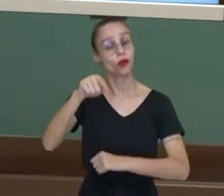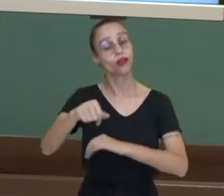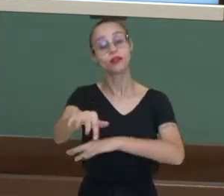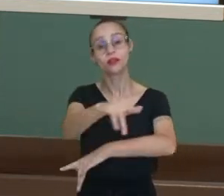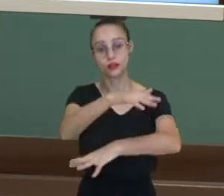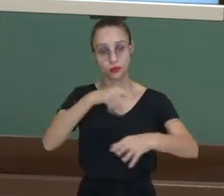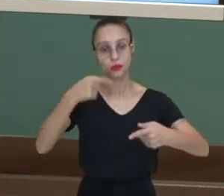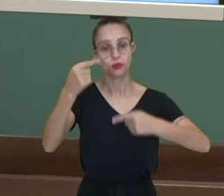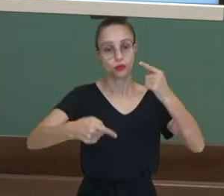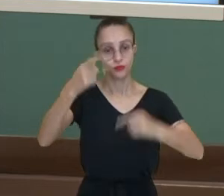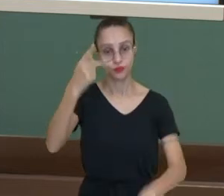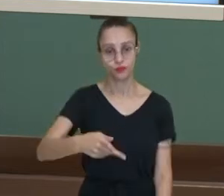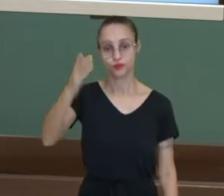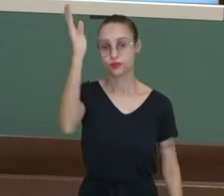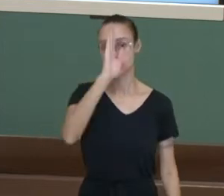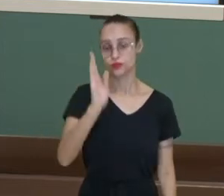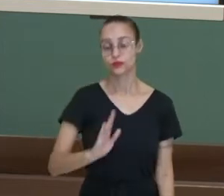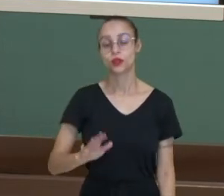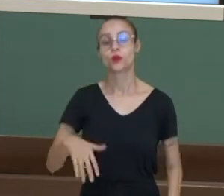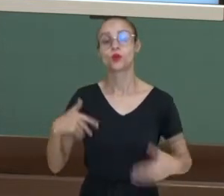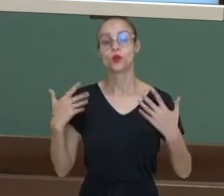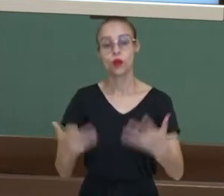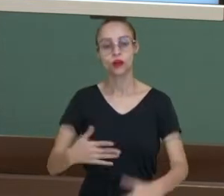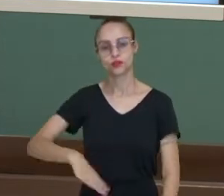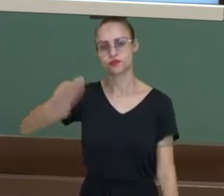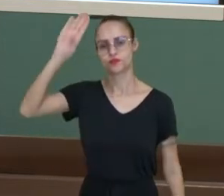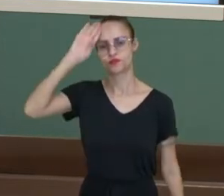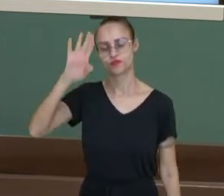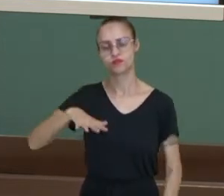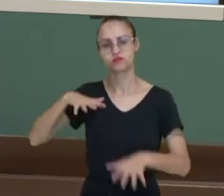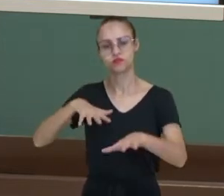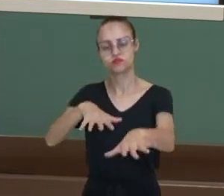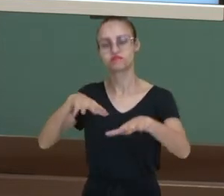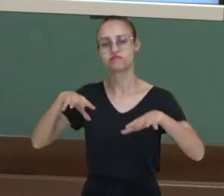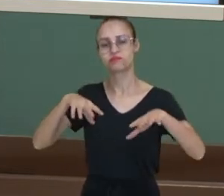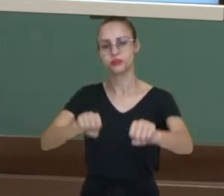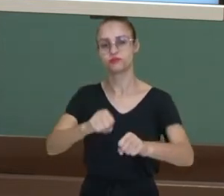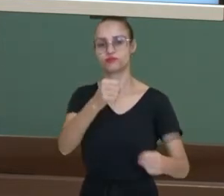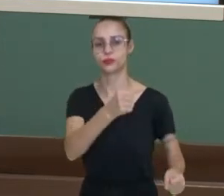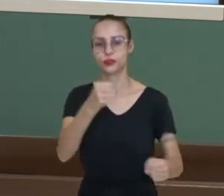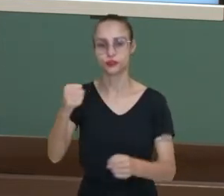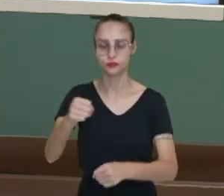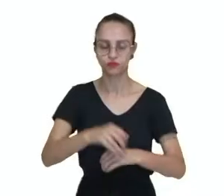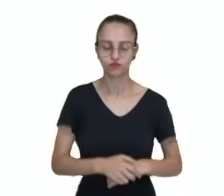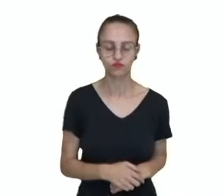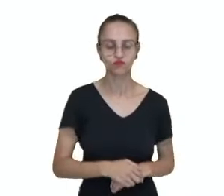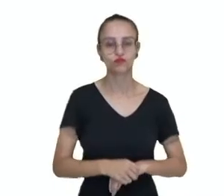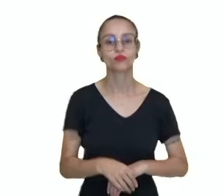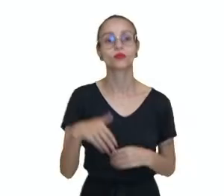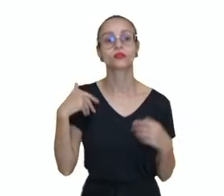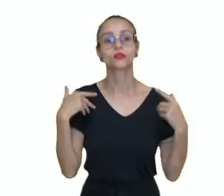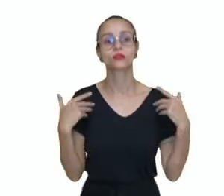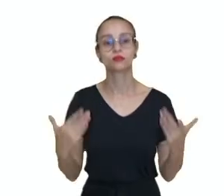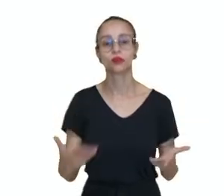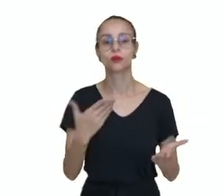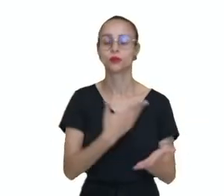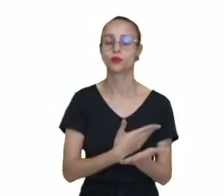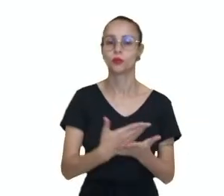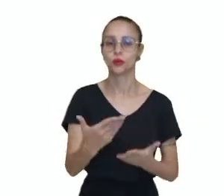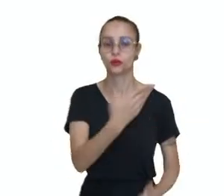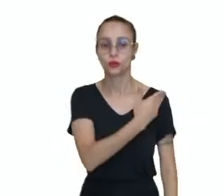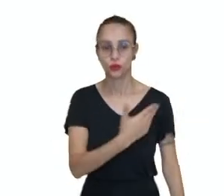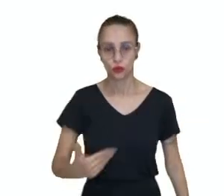clima político no Brasil quando os militares tomaram o poder. Nessa mudança de poder, nós estamos, então, no início de